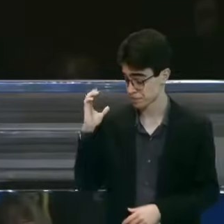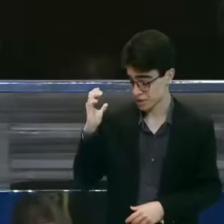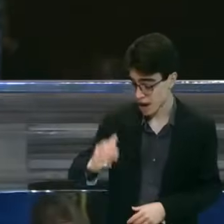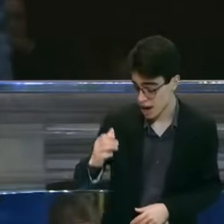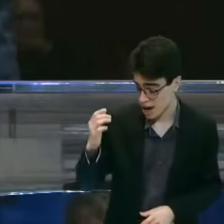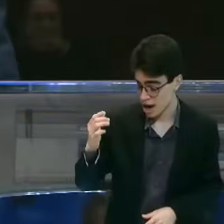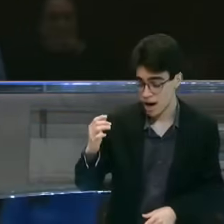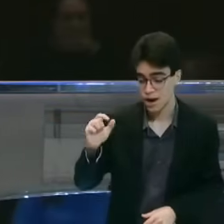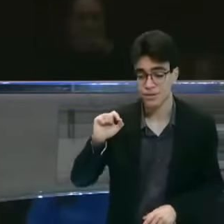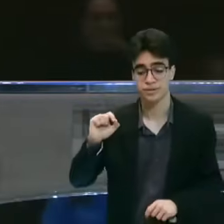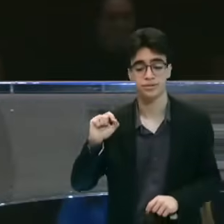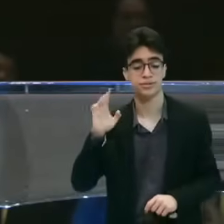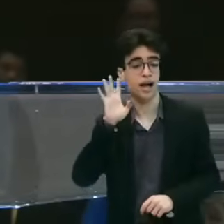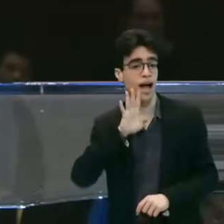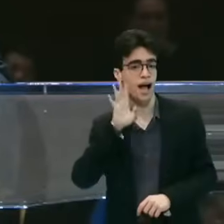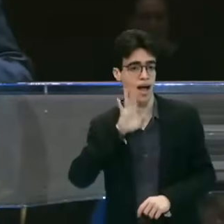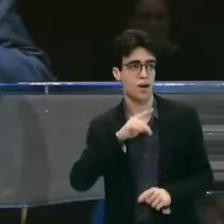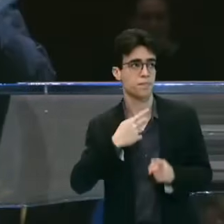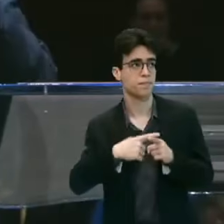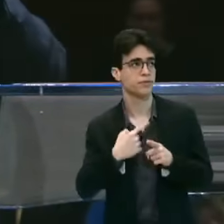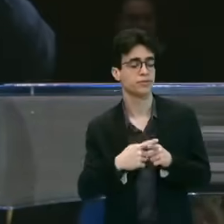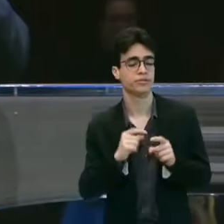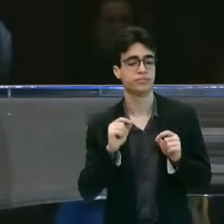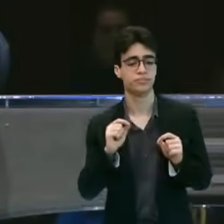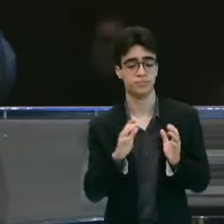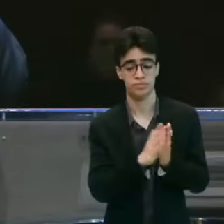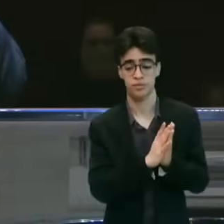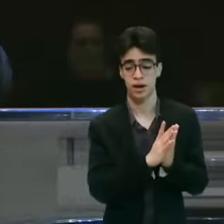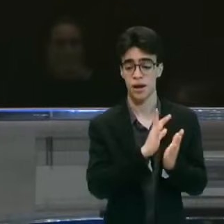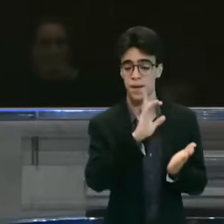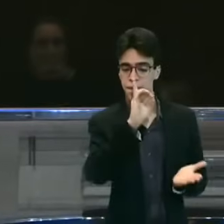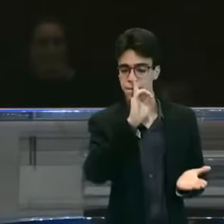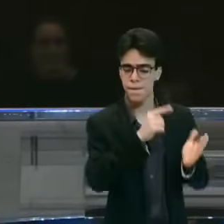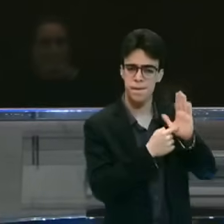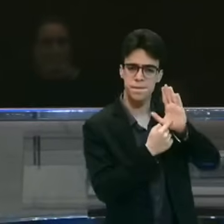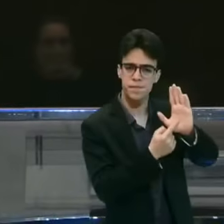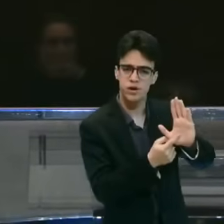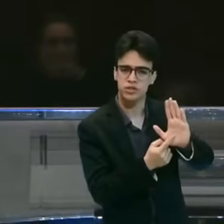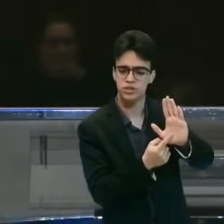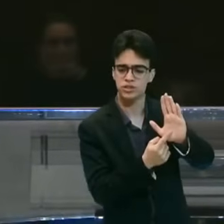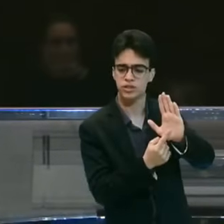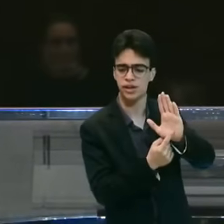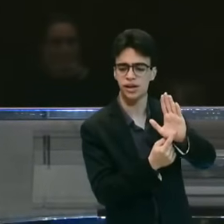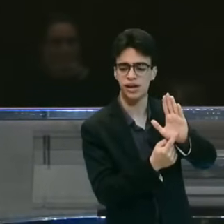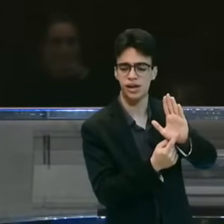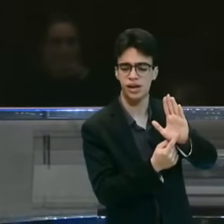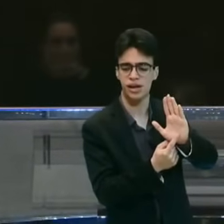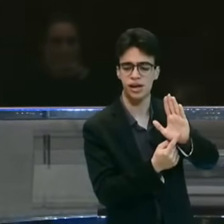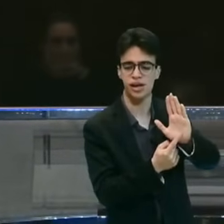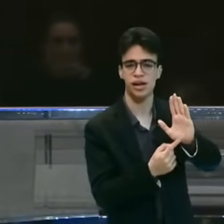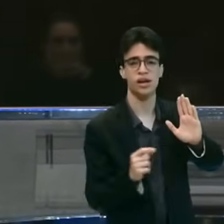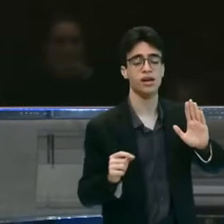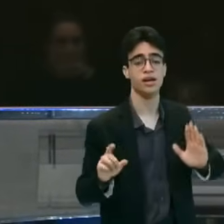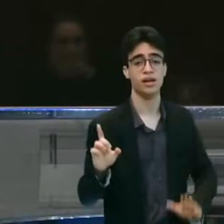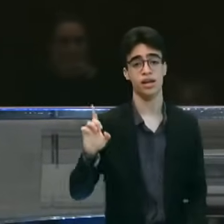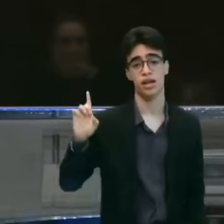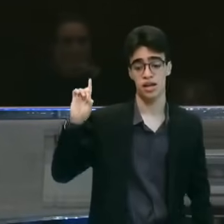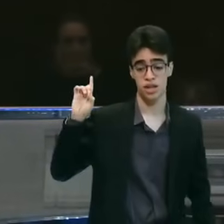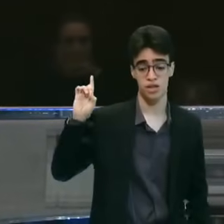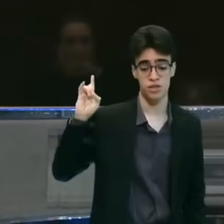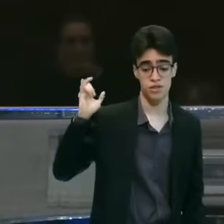interessante, é que a Bíblia vai falar que Deus